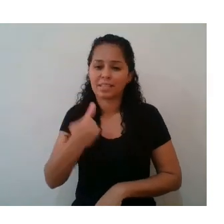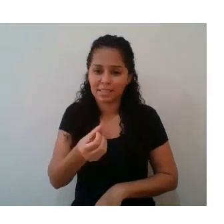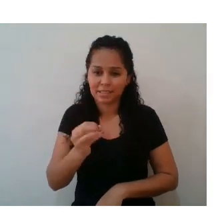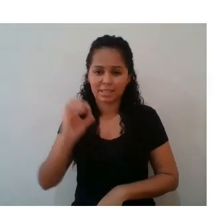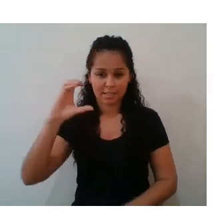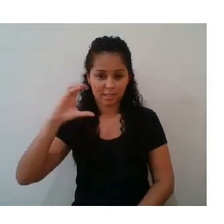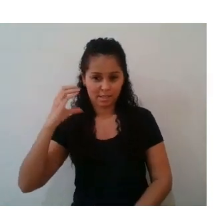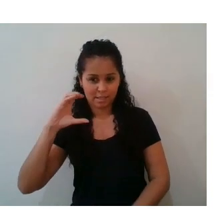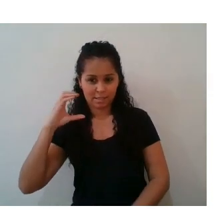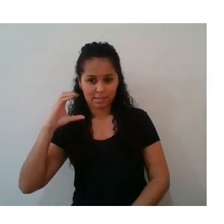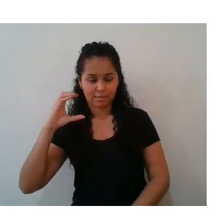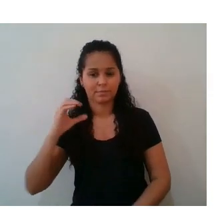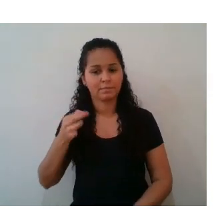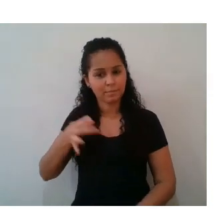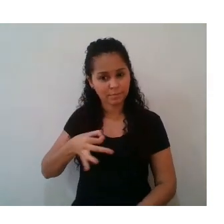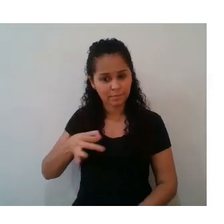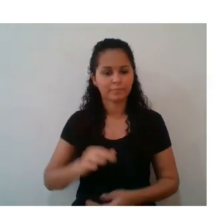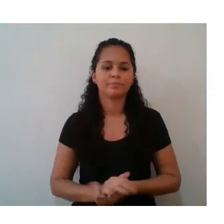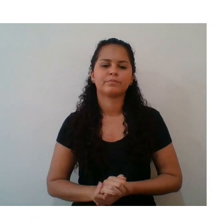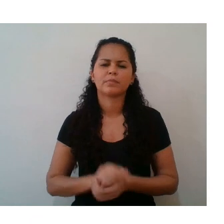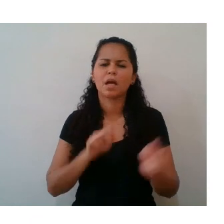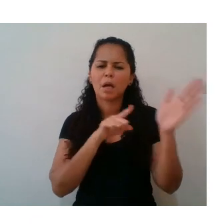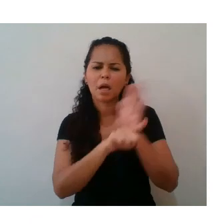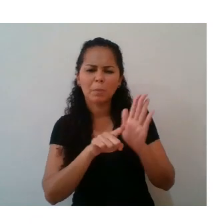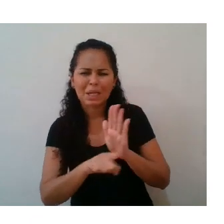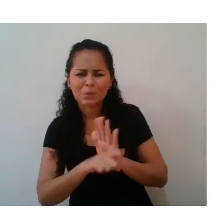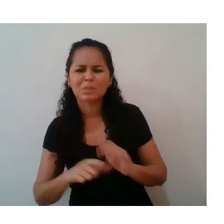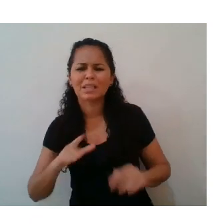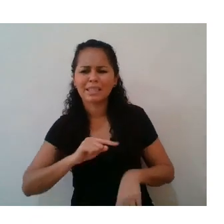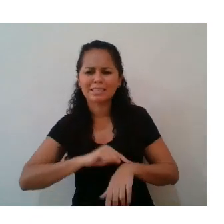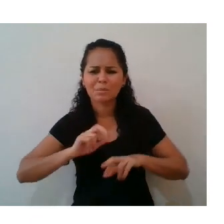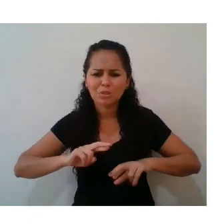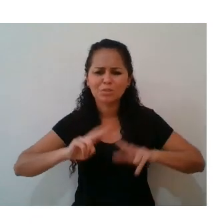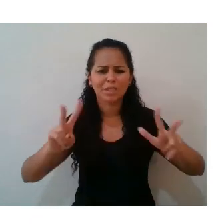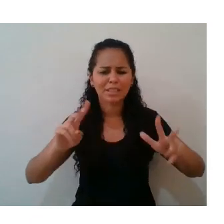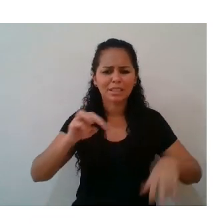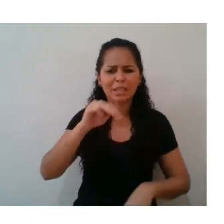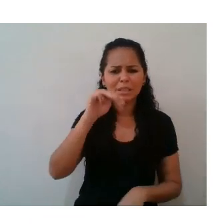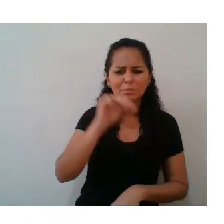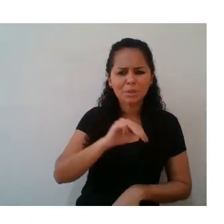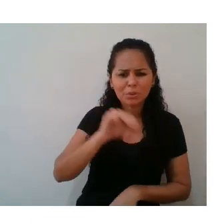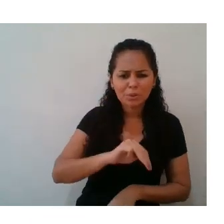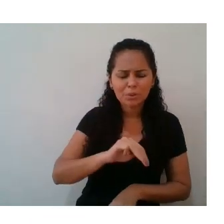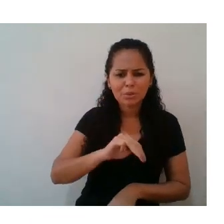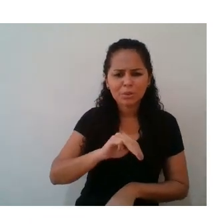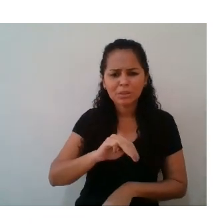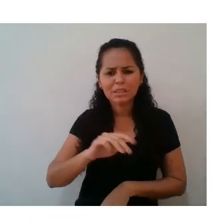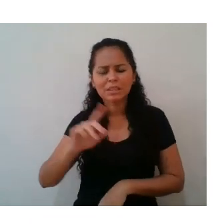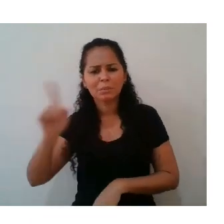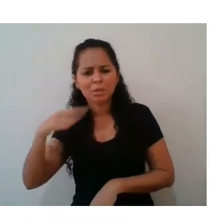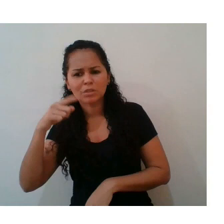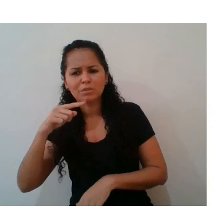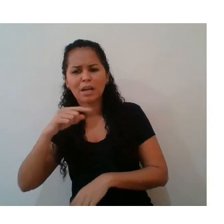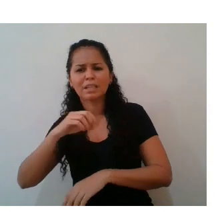a fórmula? Porque essa questão, ela usa diferentes unidades de tempo. 20 minutos por semana e uma geladeira que fica